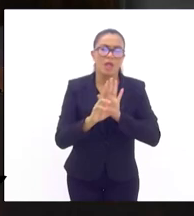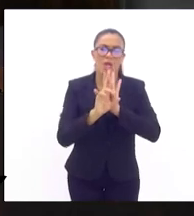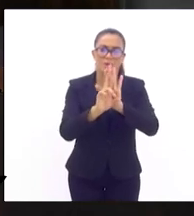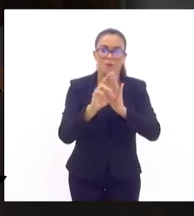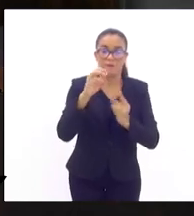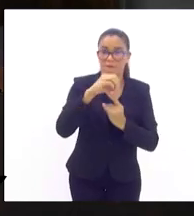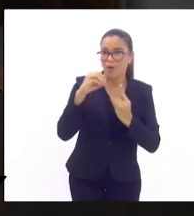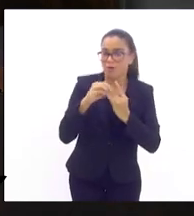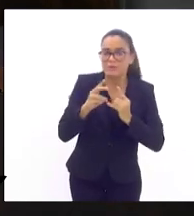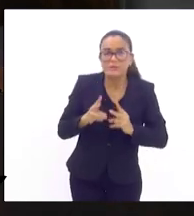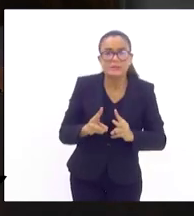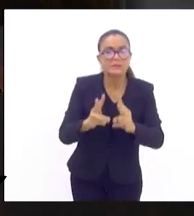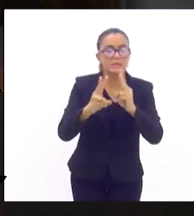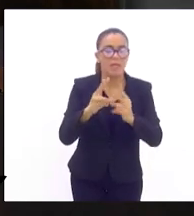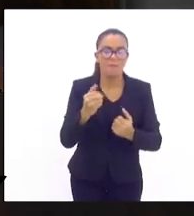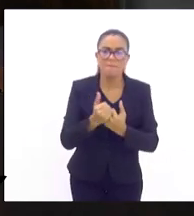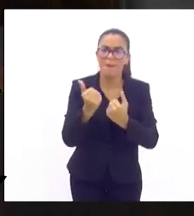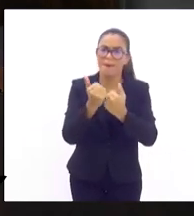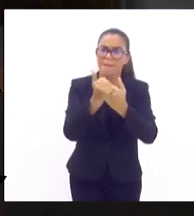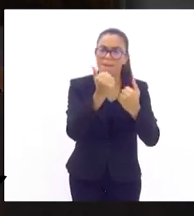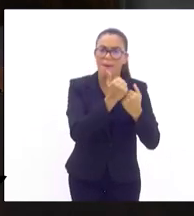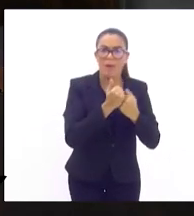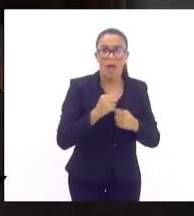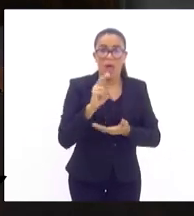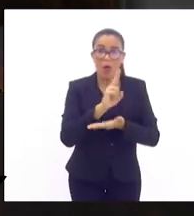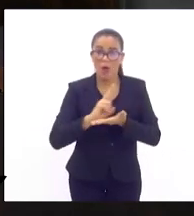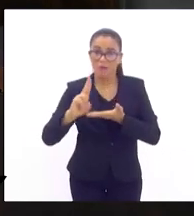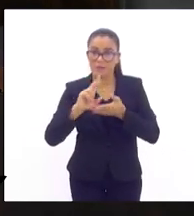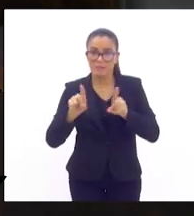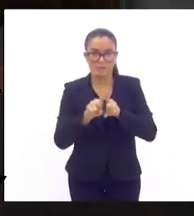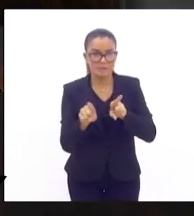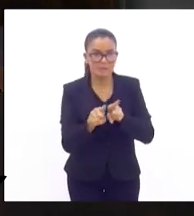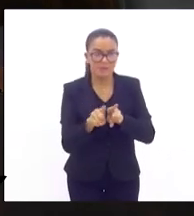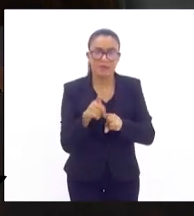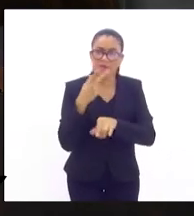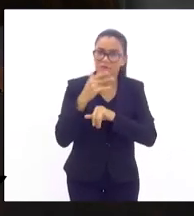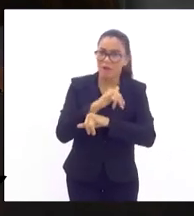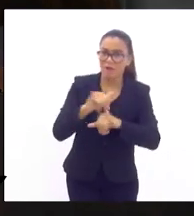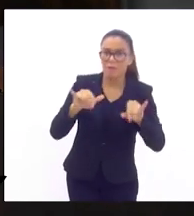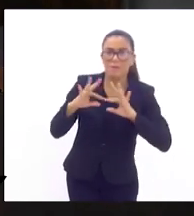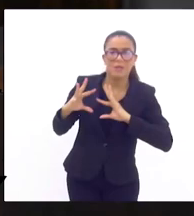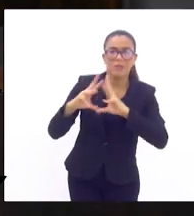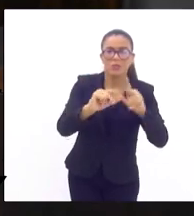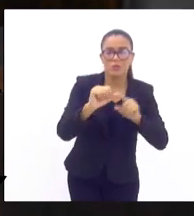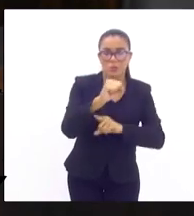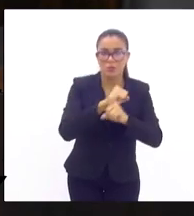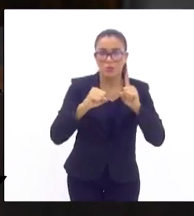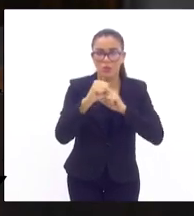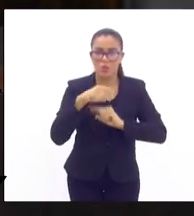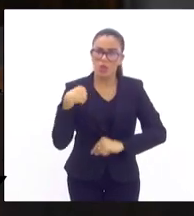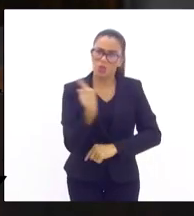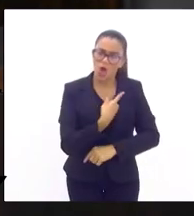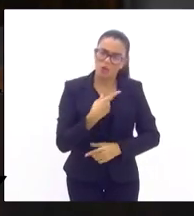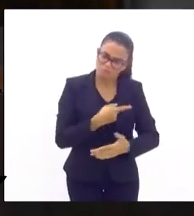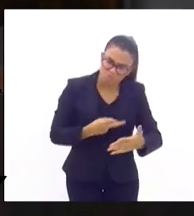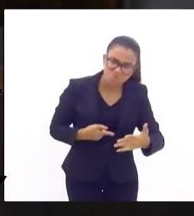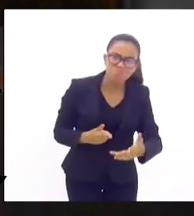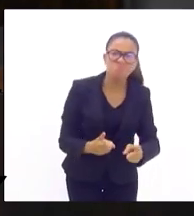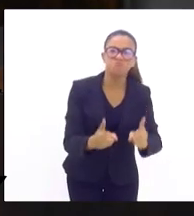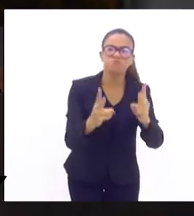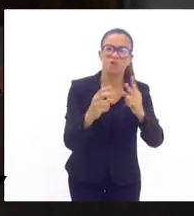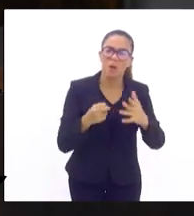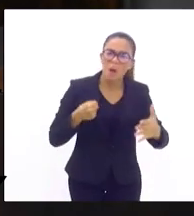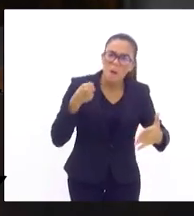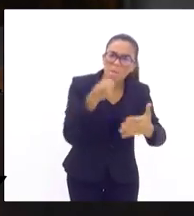Fiocruz, que sempre colaborou conosco, as universidades também, e dizer para toda a sociedade, nós vamos continuar na luta através